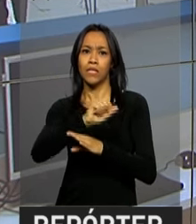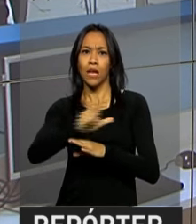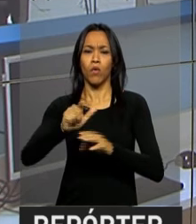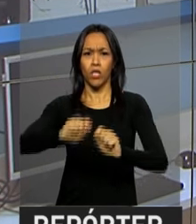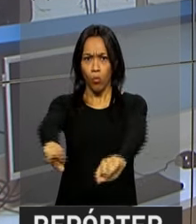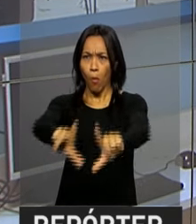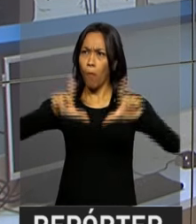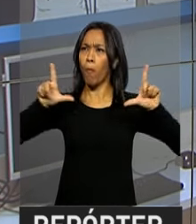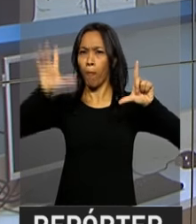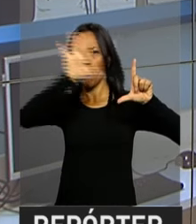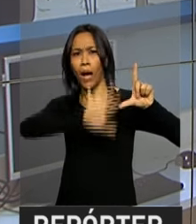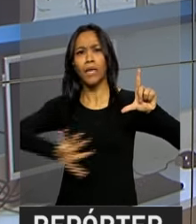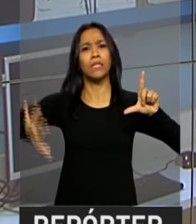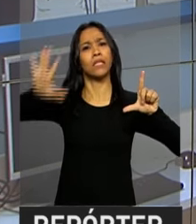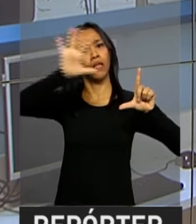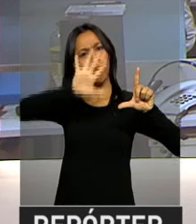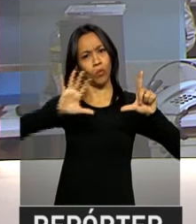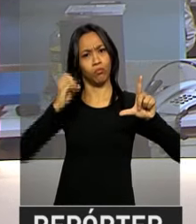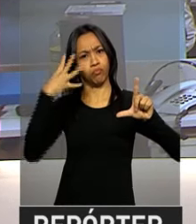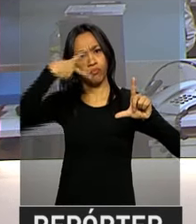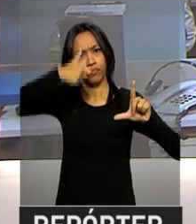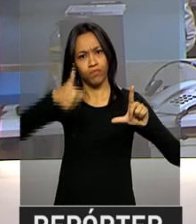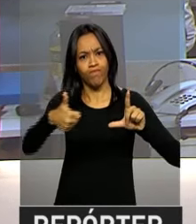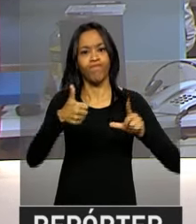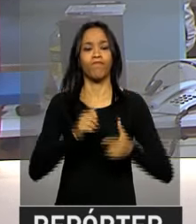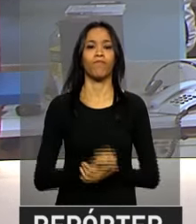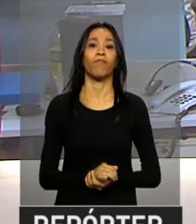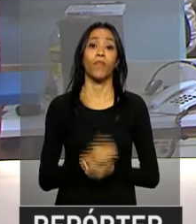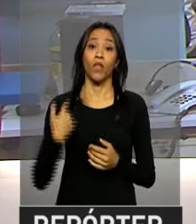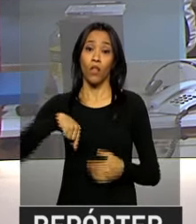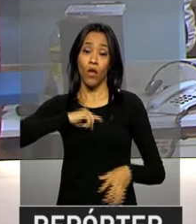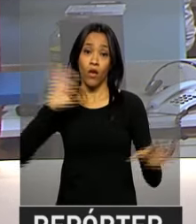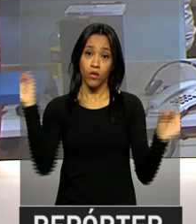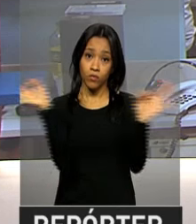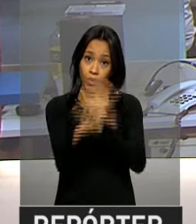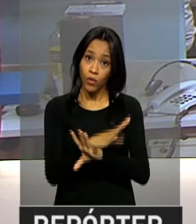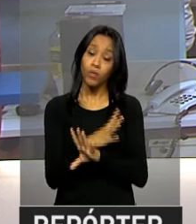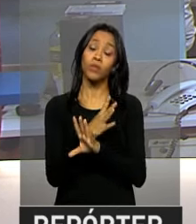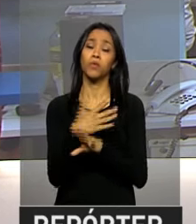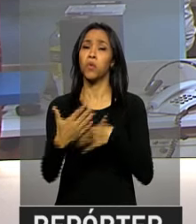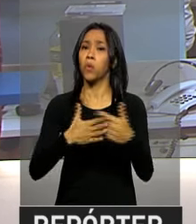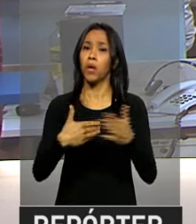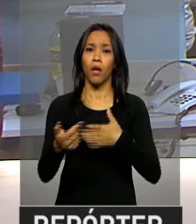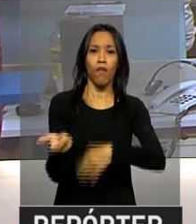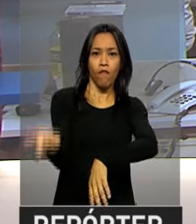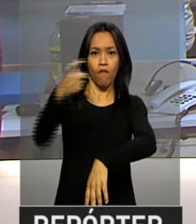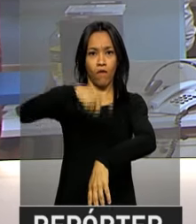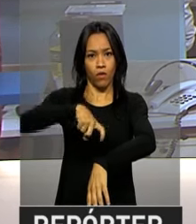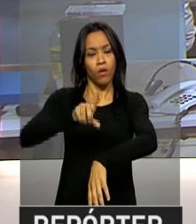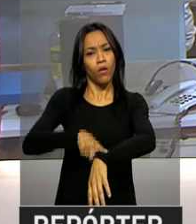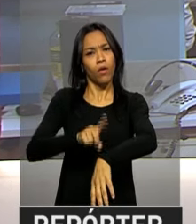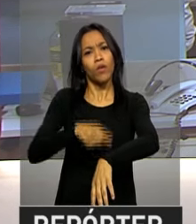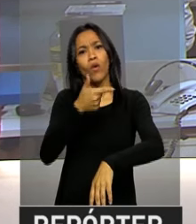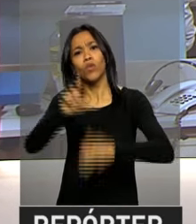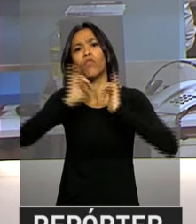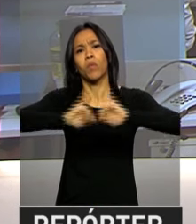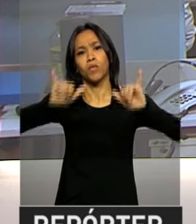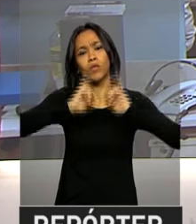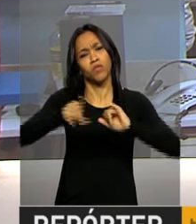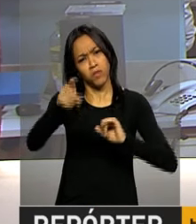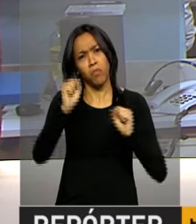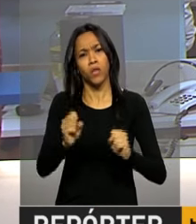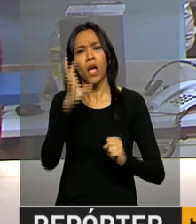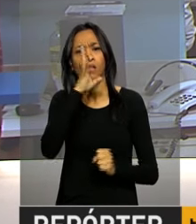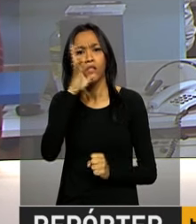do Brasil de Cândido Portinari nós ficamos por aqui voltamos a qualquer momento com outras informações acompanha as